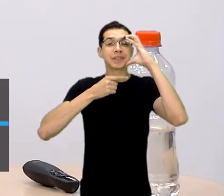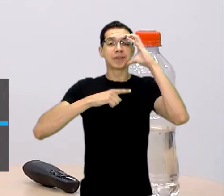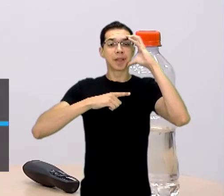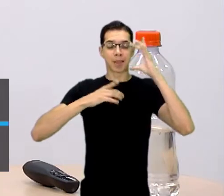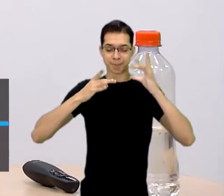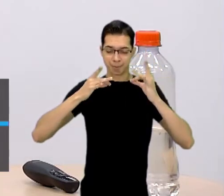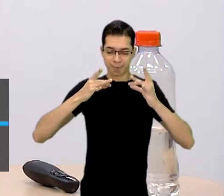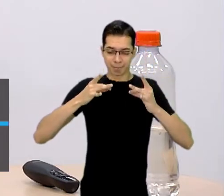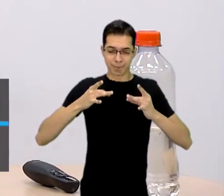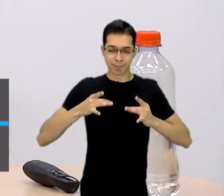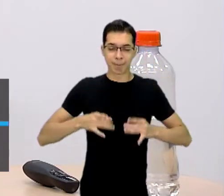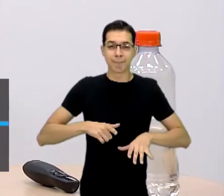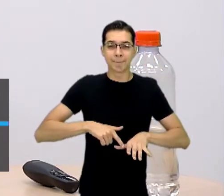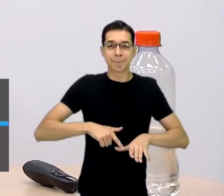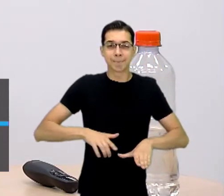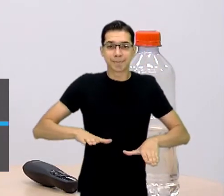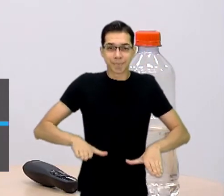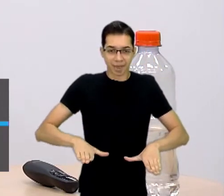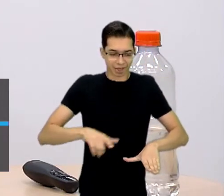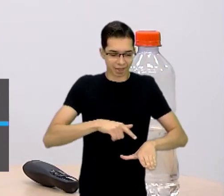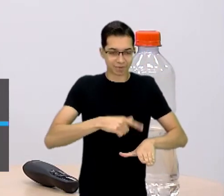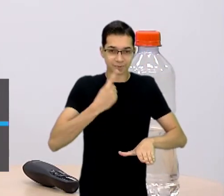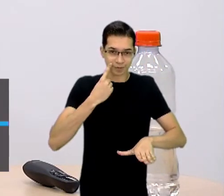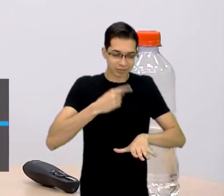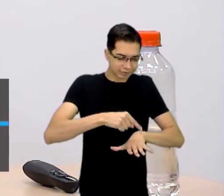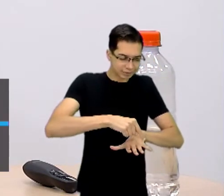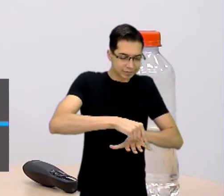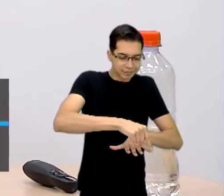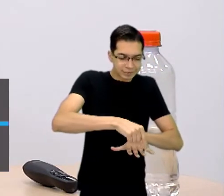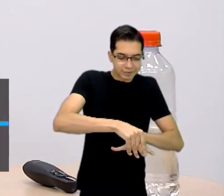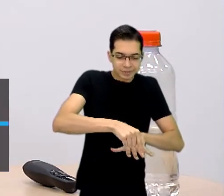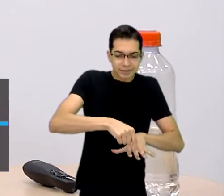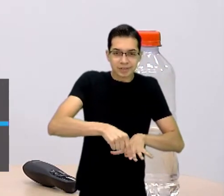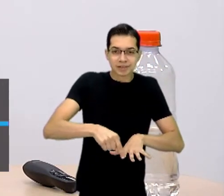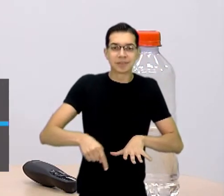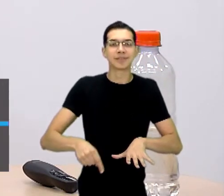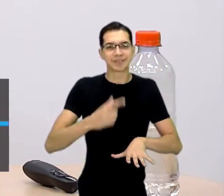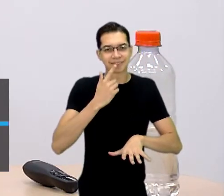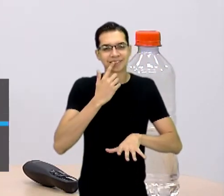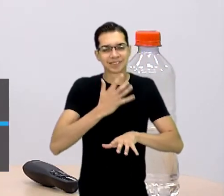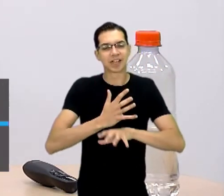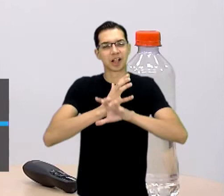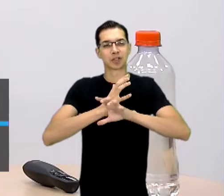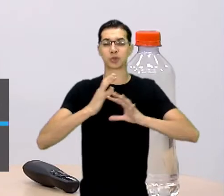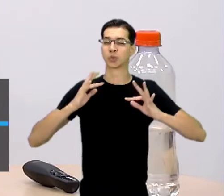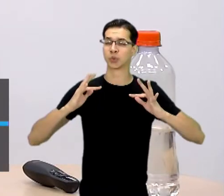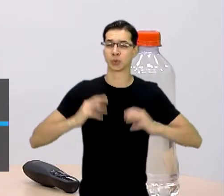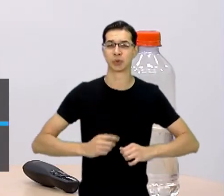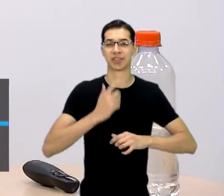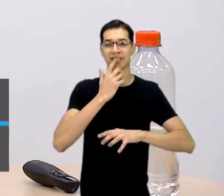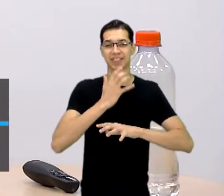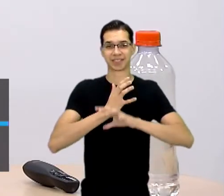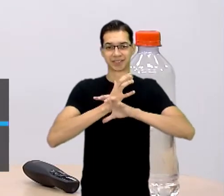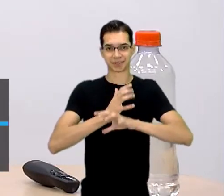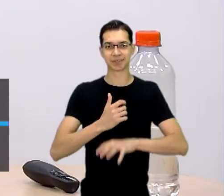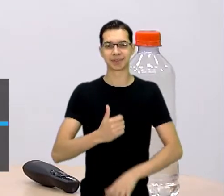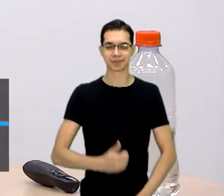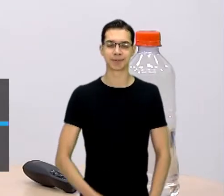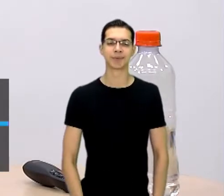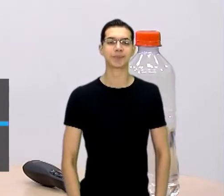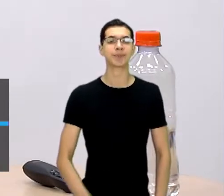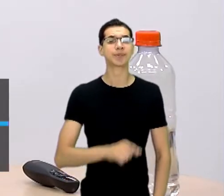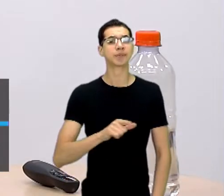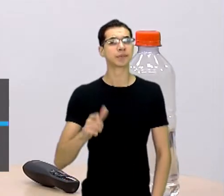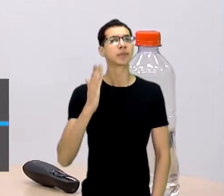sistema, né, desse conjunto, né, de ossos que faz parte então do esqueleto. Muitos de vocês também sabem, né, que a gente